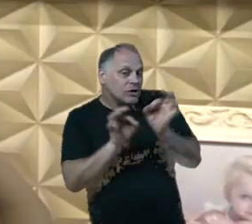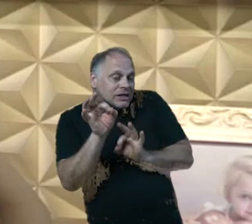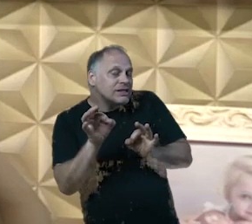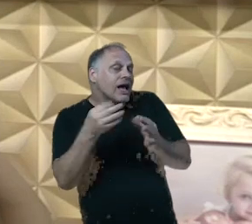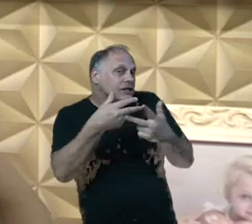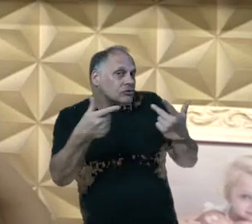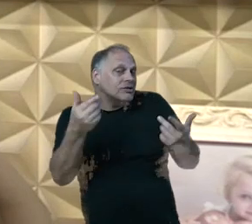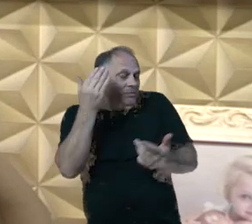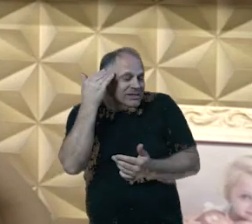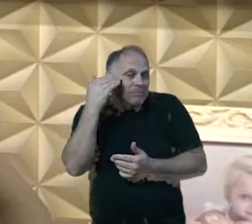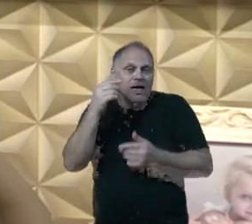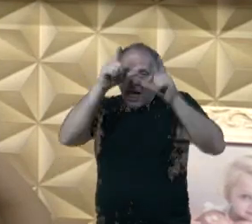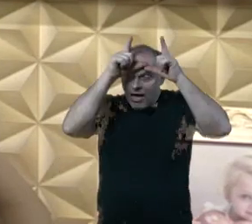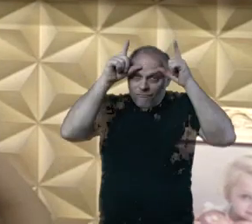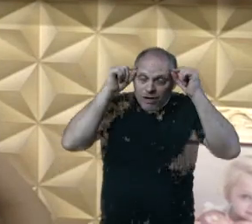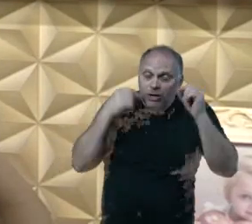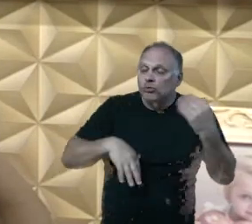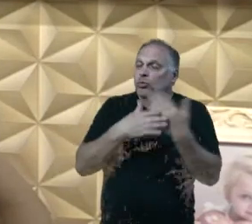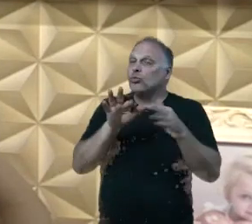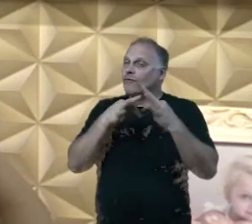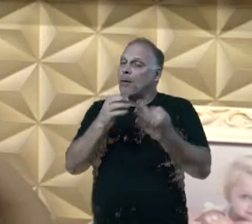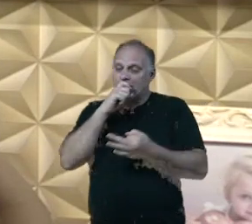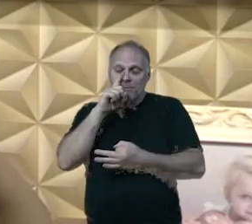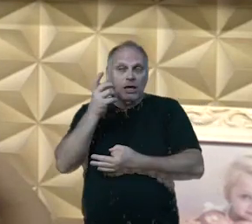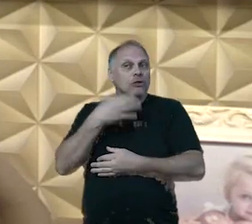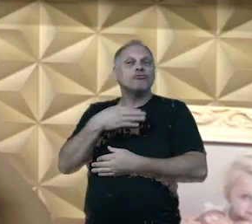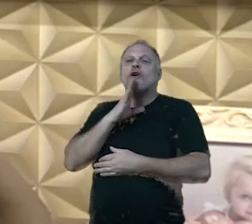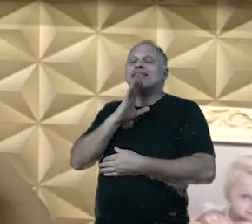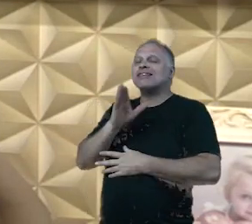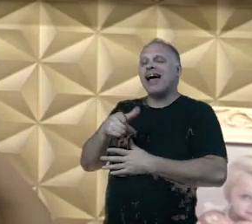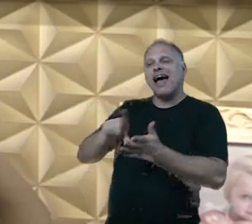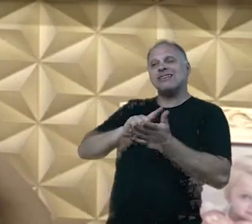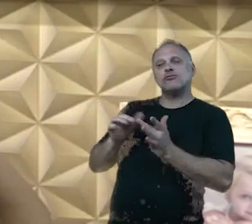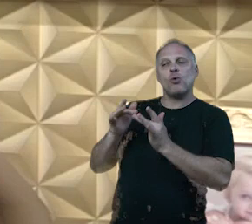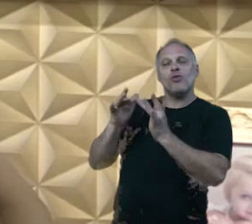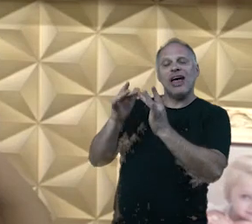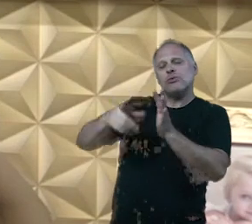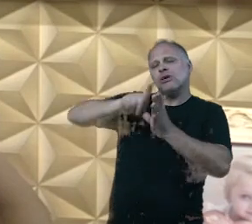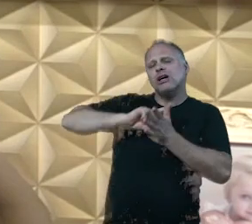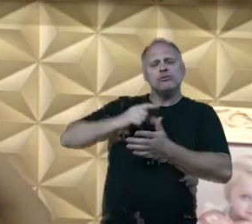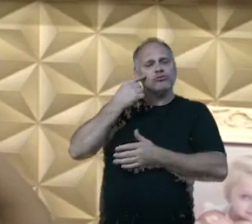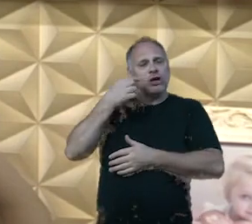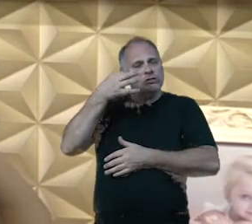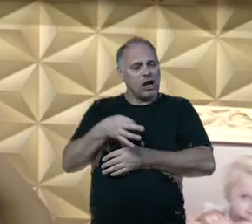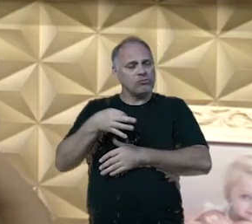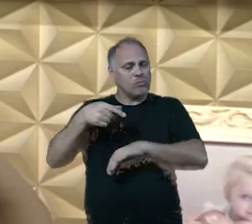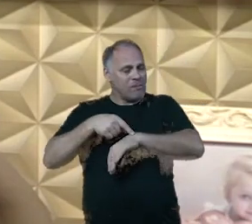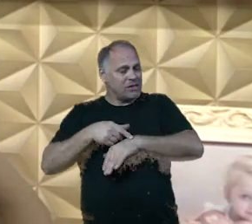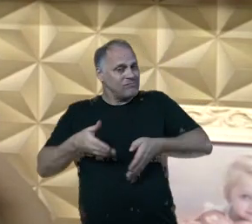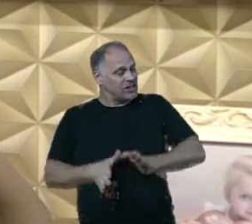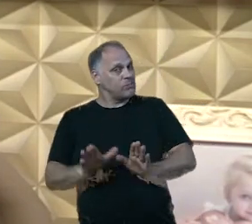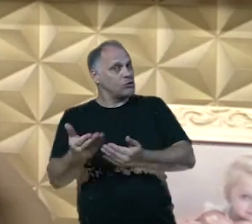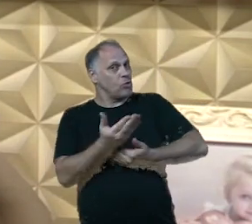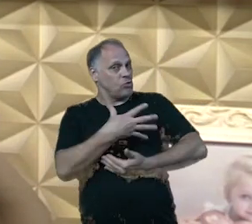fotografando, as enfermeiras, enfim. Eles gostam de ter já uma afinidade com quem vai estar presente naquele